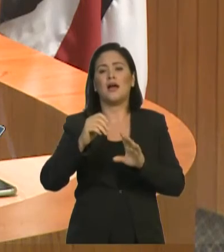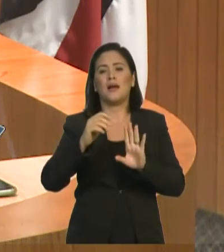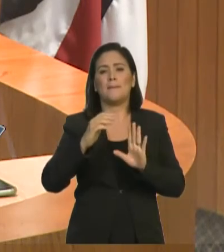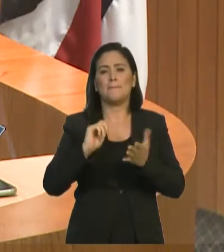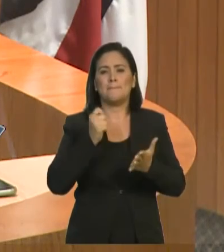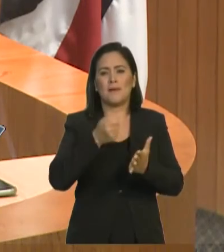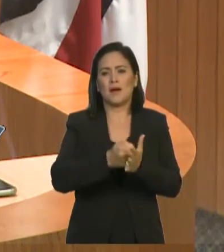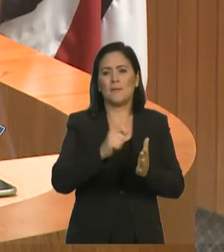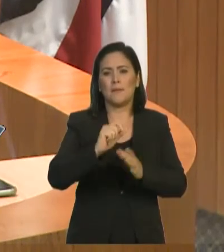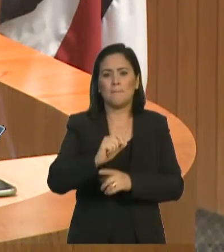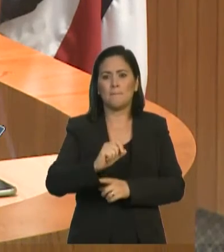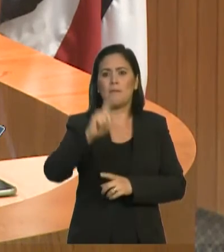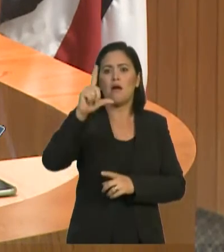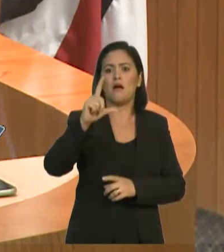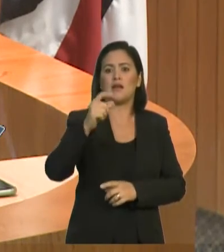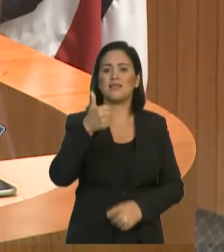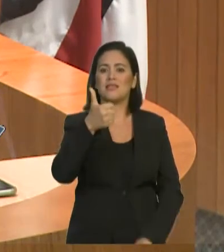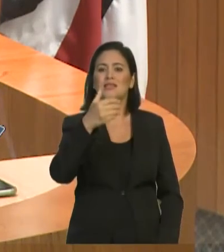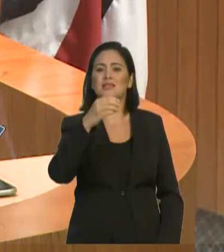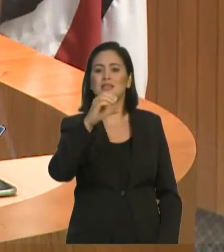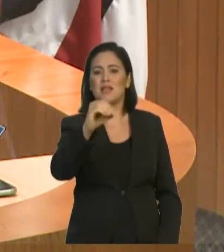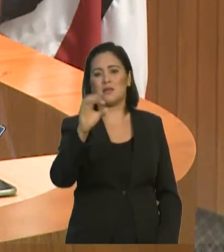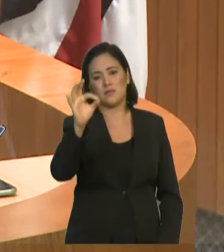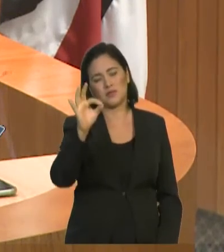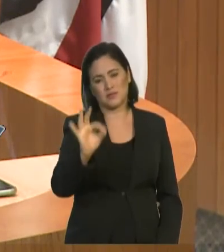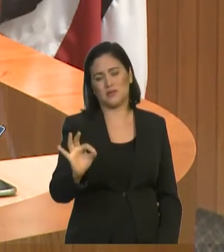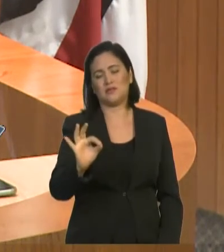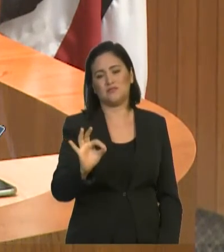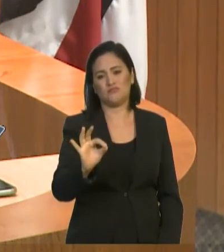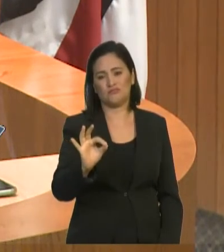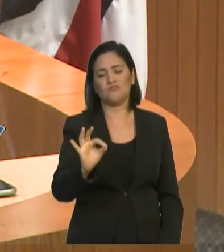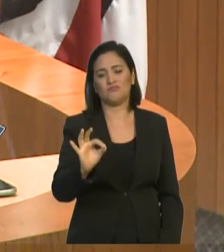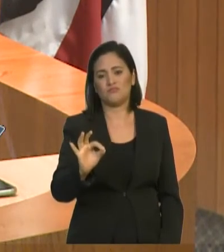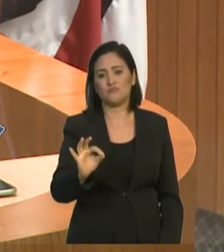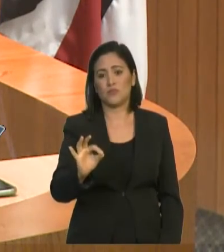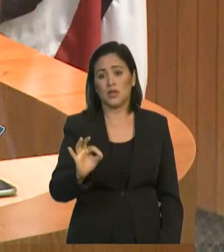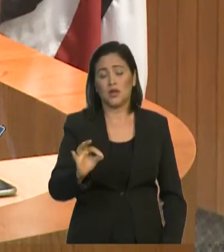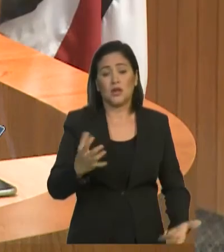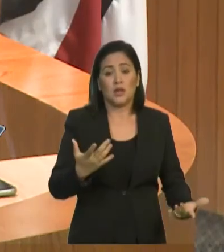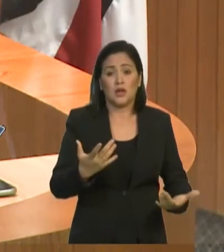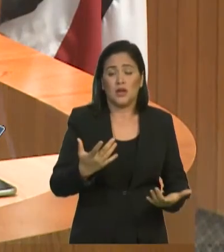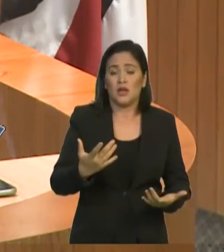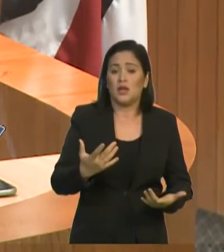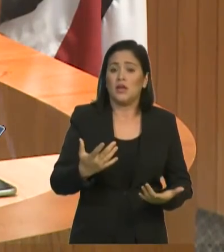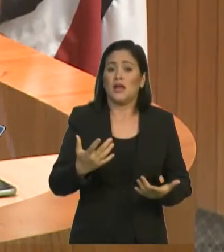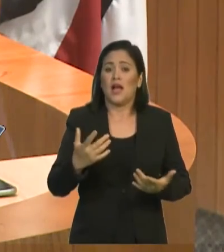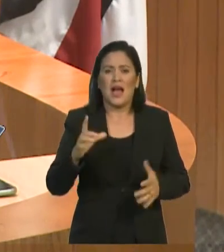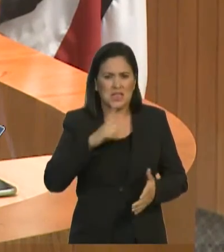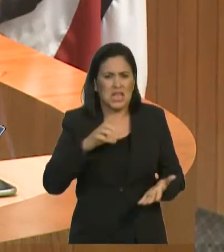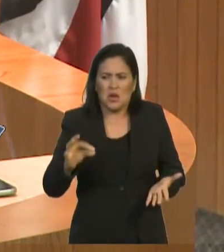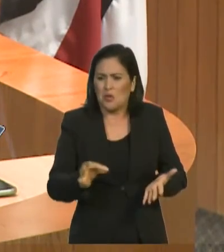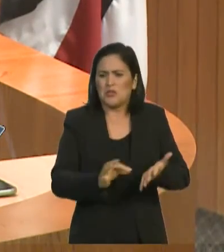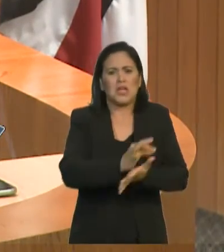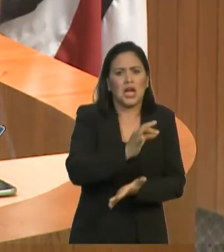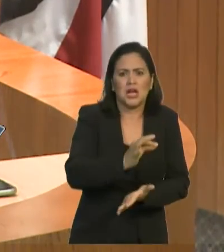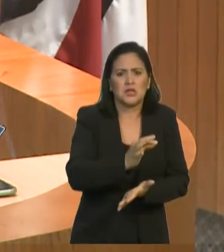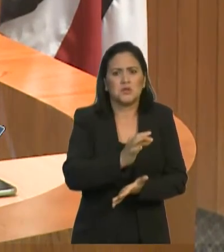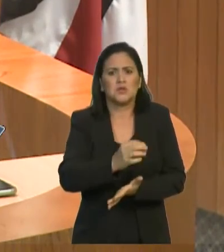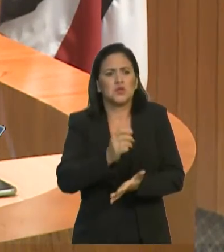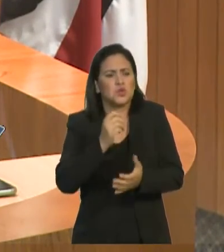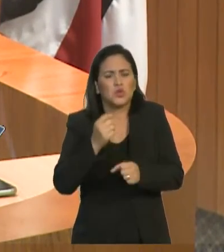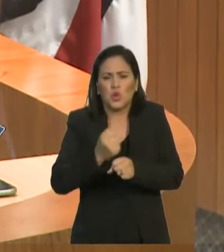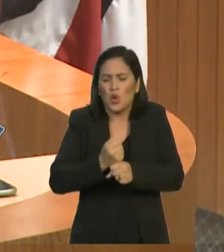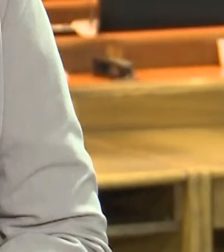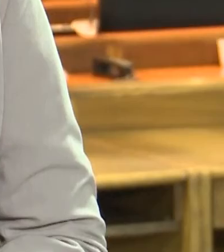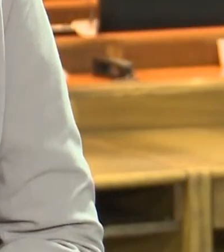superveniente, há uma crise econômica que ninguém esperava na pactuação desse contrato. Então, a gente precisa, nesse momento, de muito